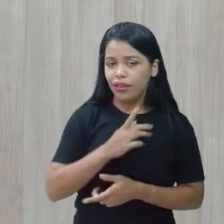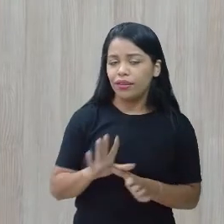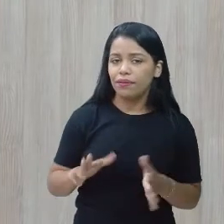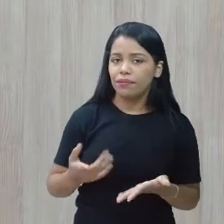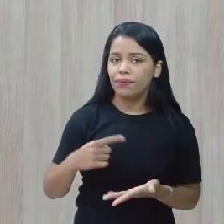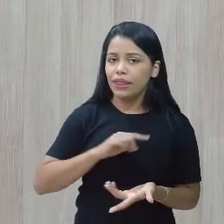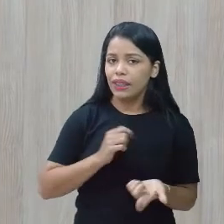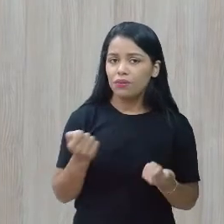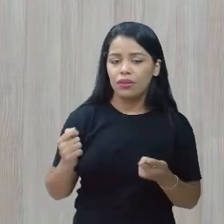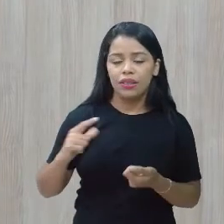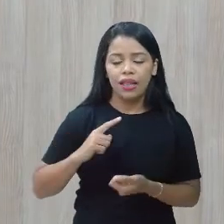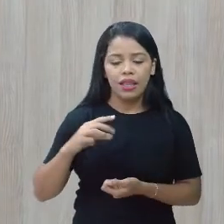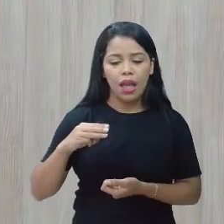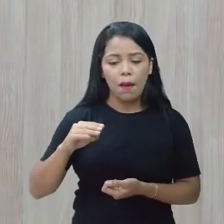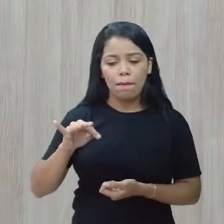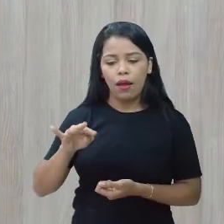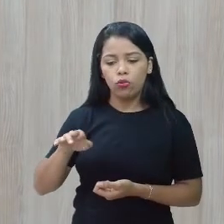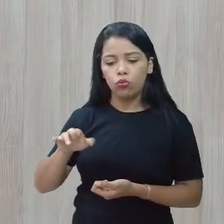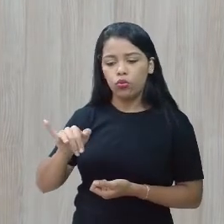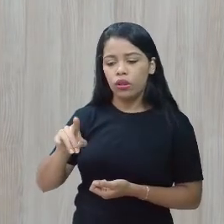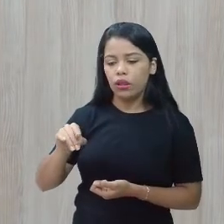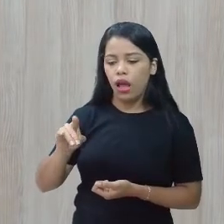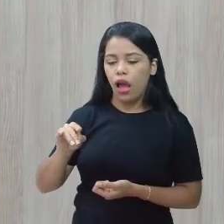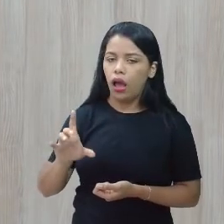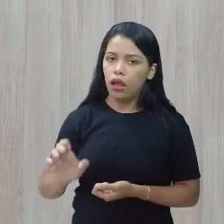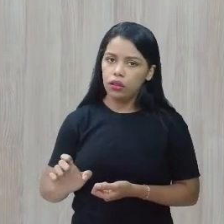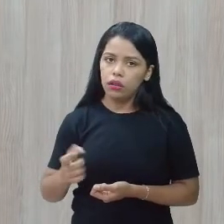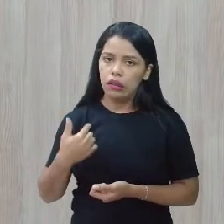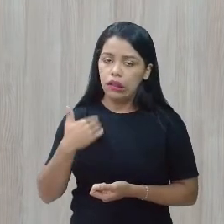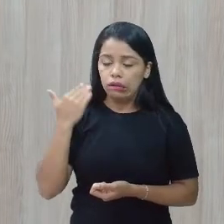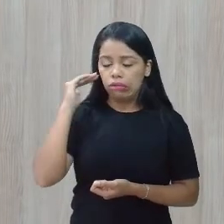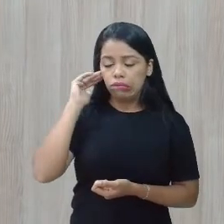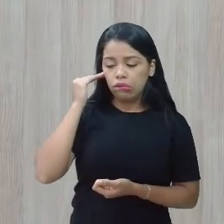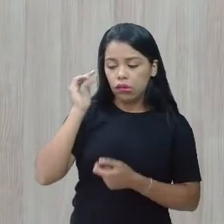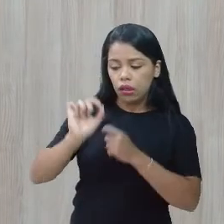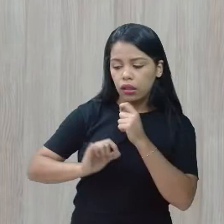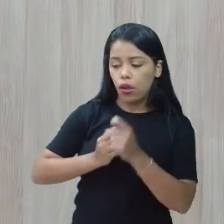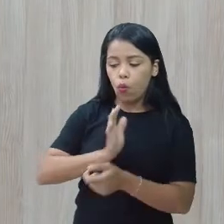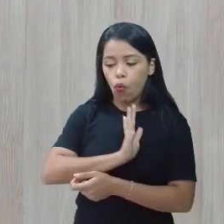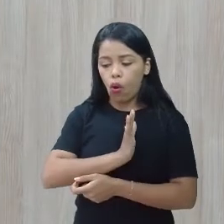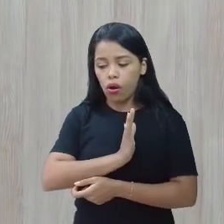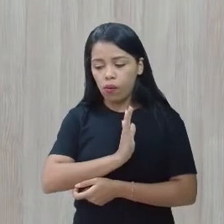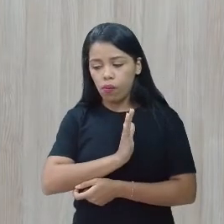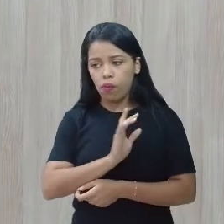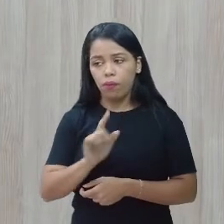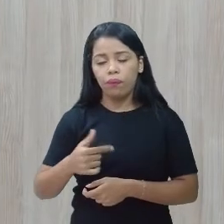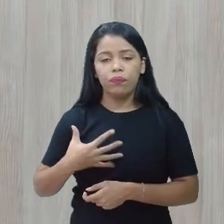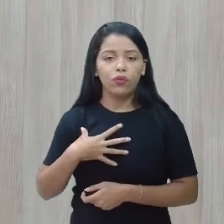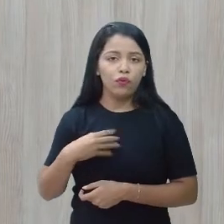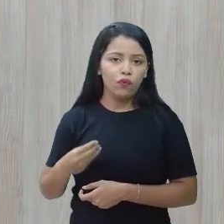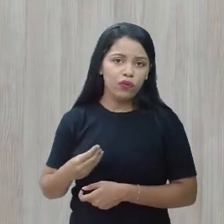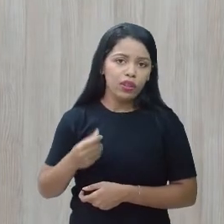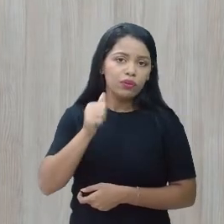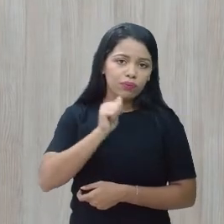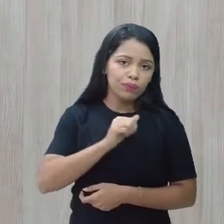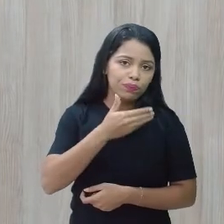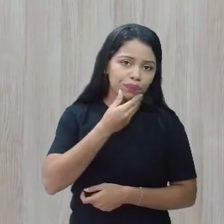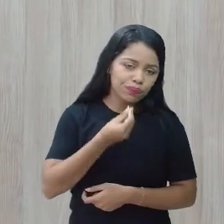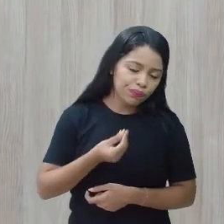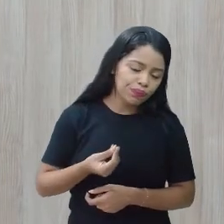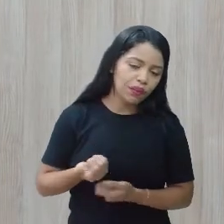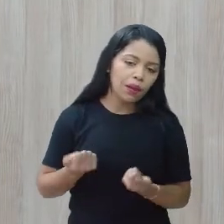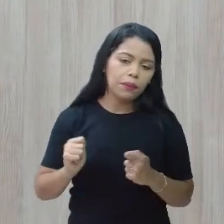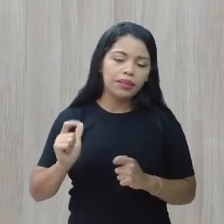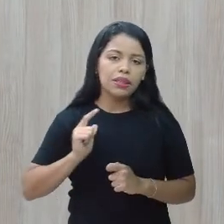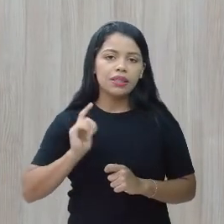ter a maturidade de entender o coração, a situação, o coração do filho, da filha, a